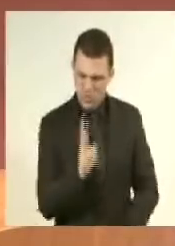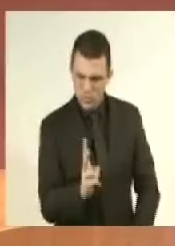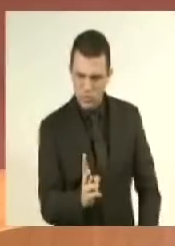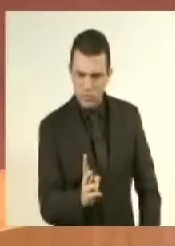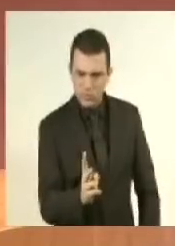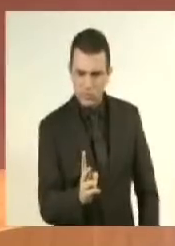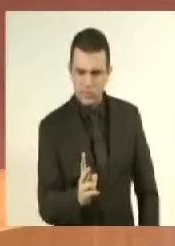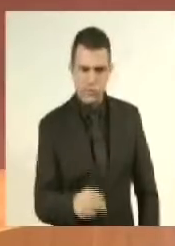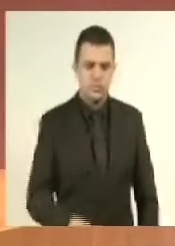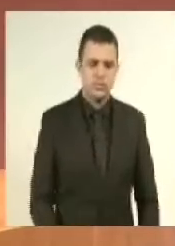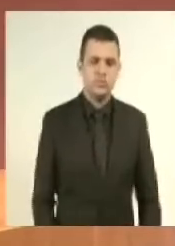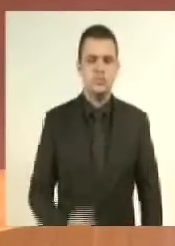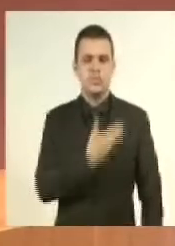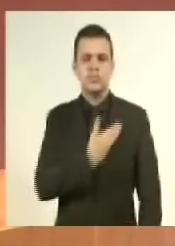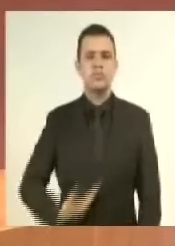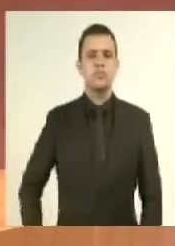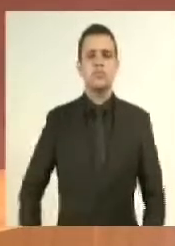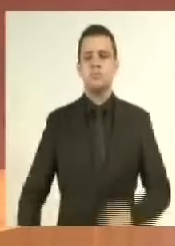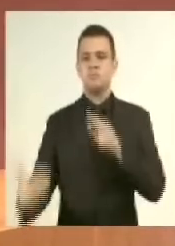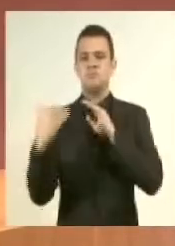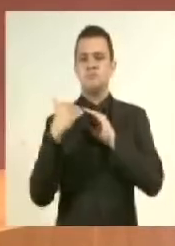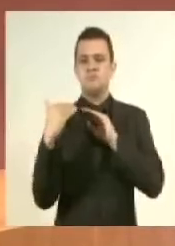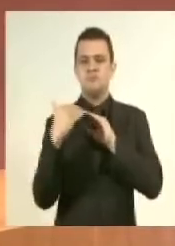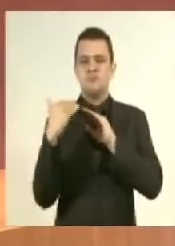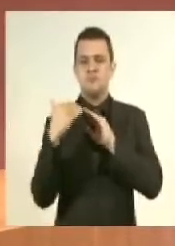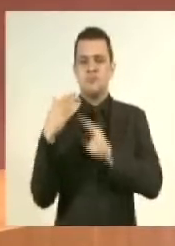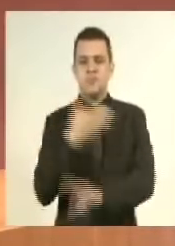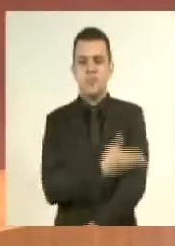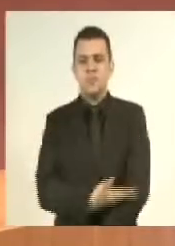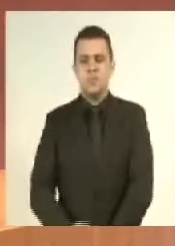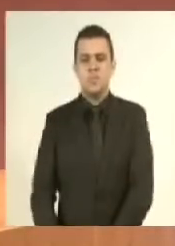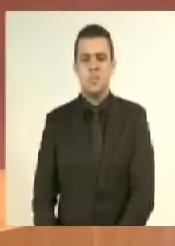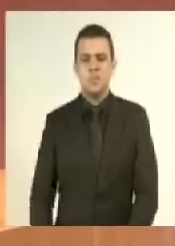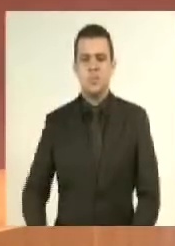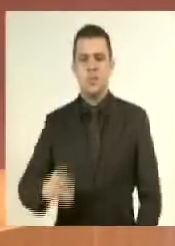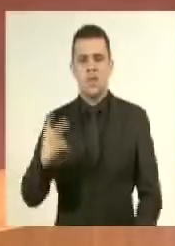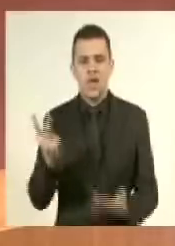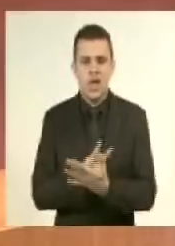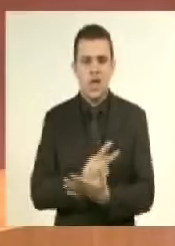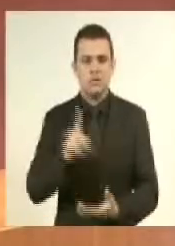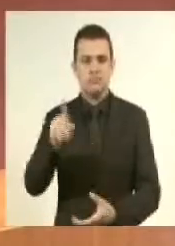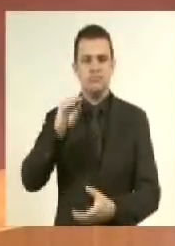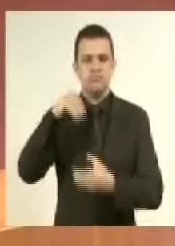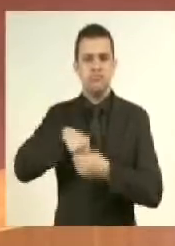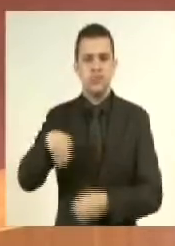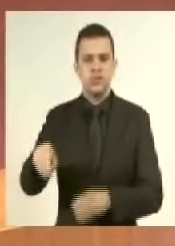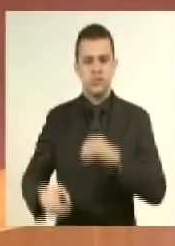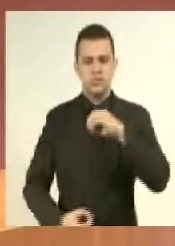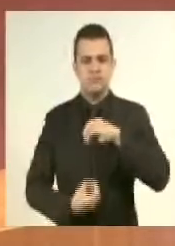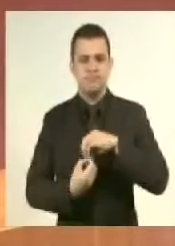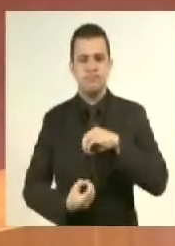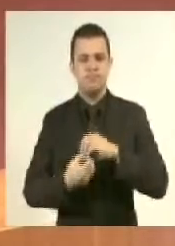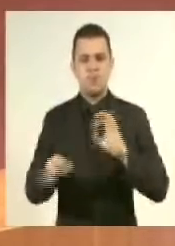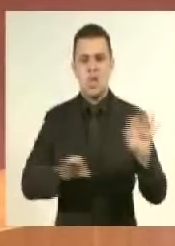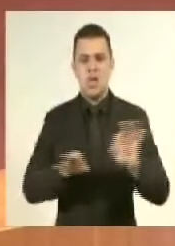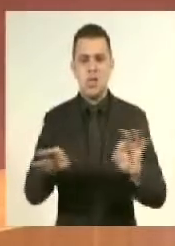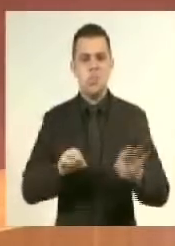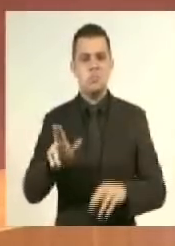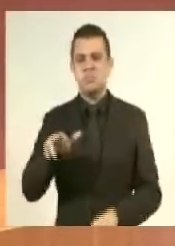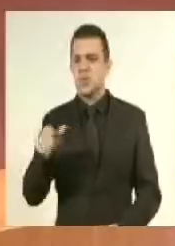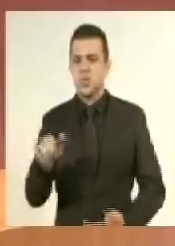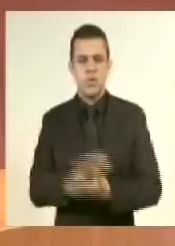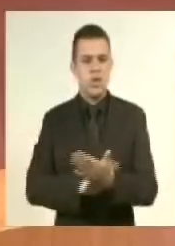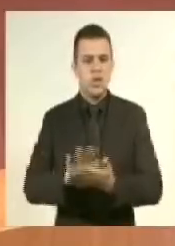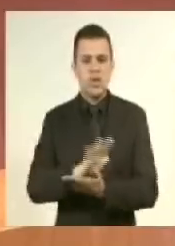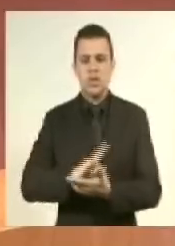governador compactuando com essa prática criminosa dentro do Detran e nunca tomou uma providência e ficou do lado daquele